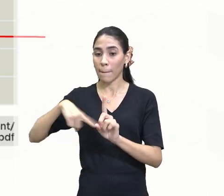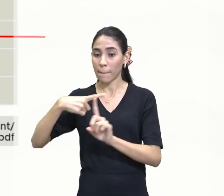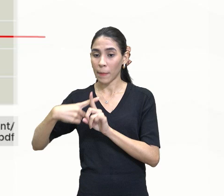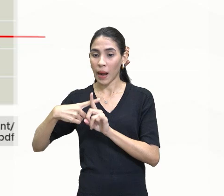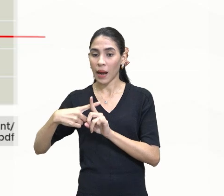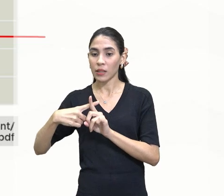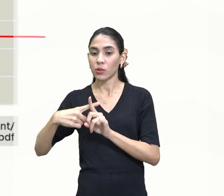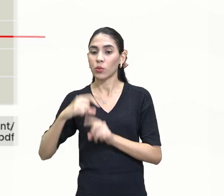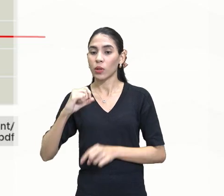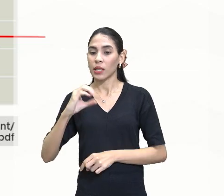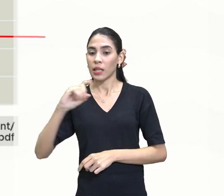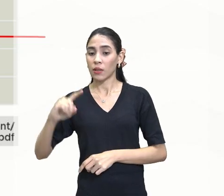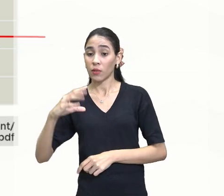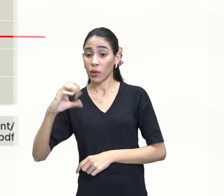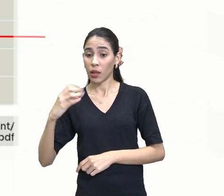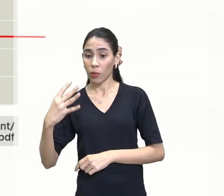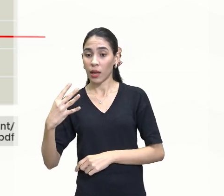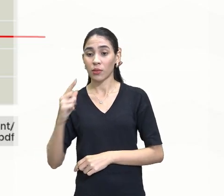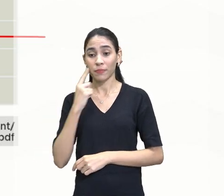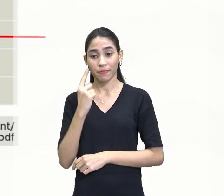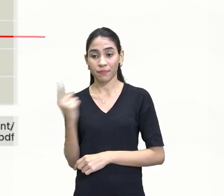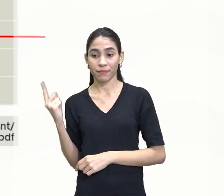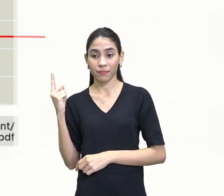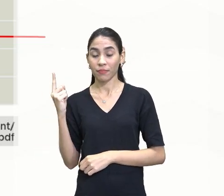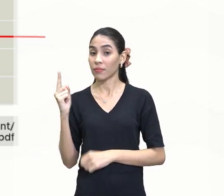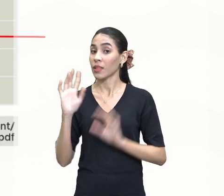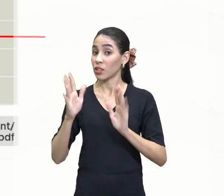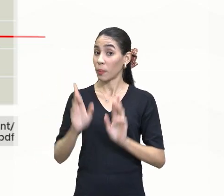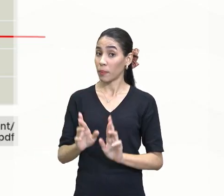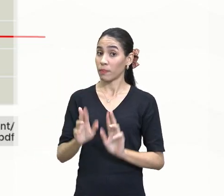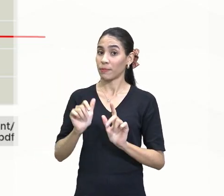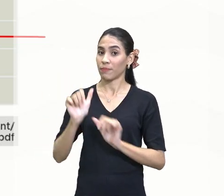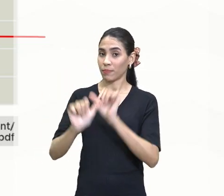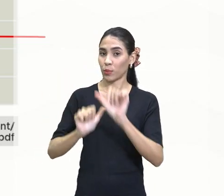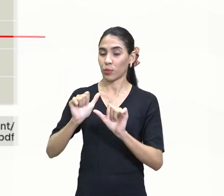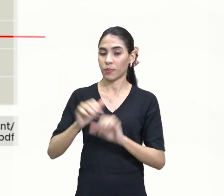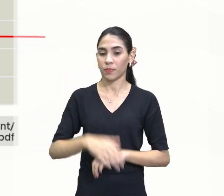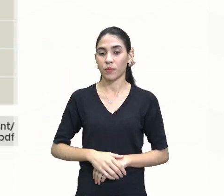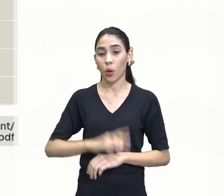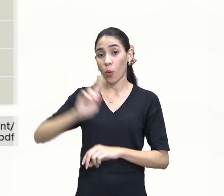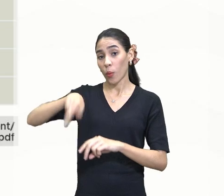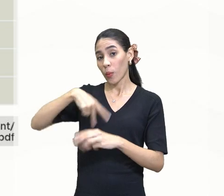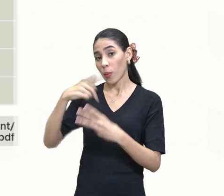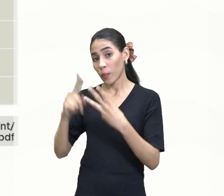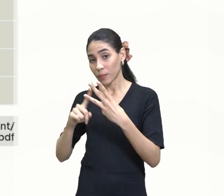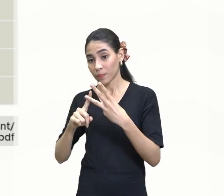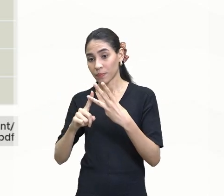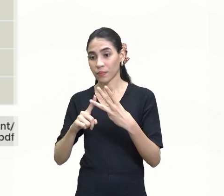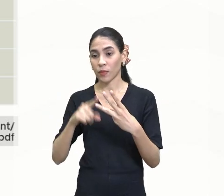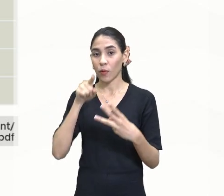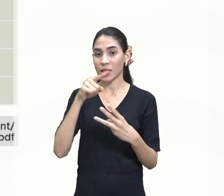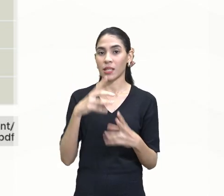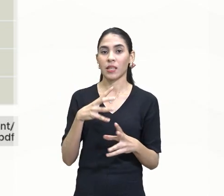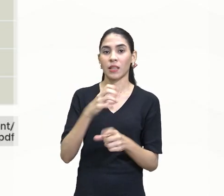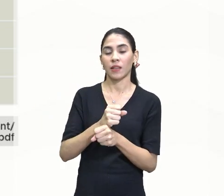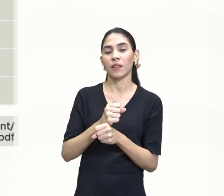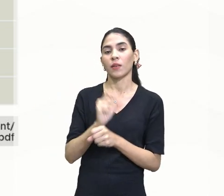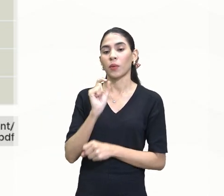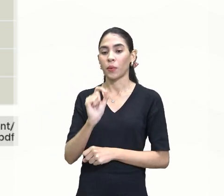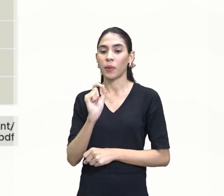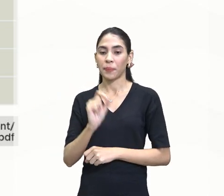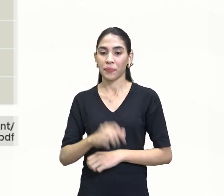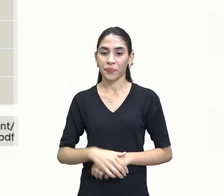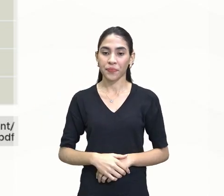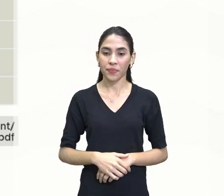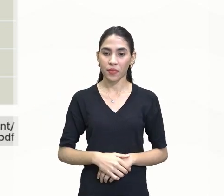R$1.081,60. Olha só como já muda a situação. No próximo período, você vai calcular agora quanto?